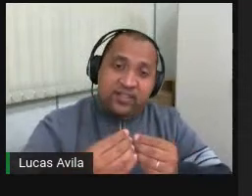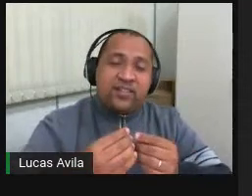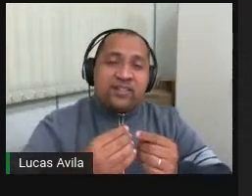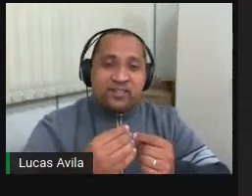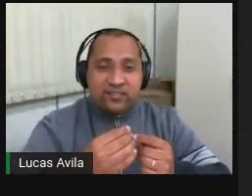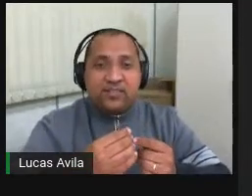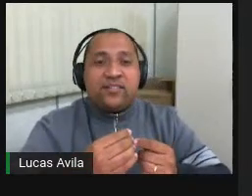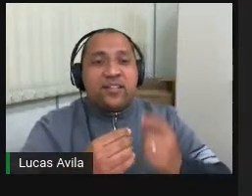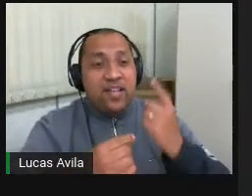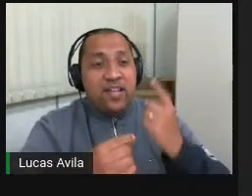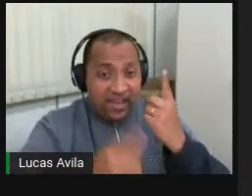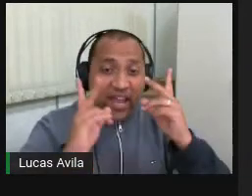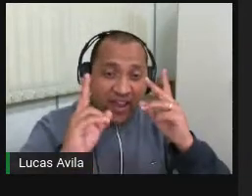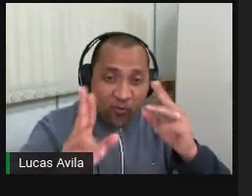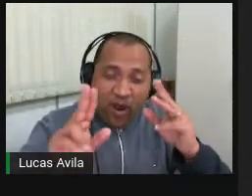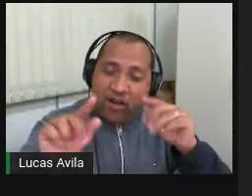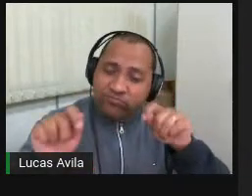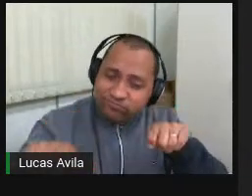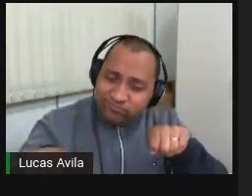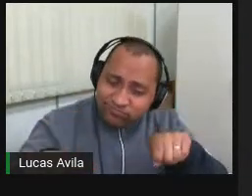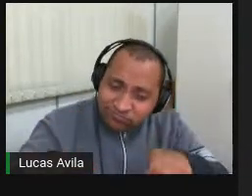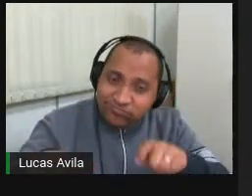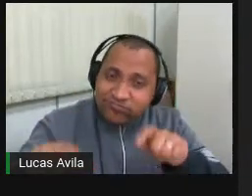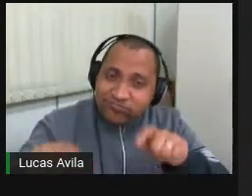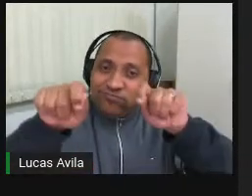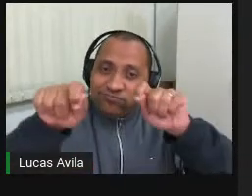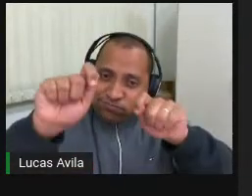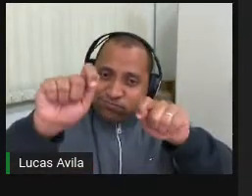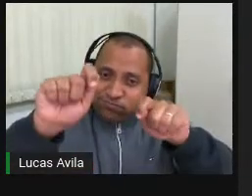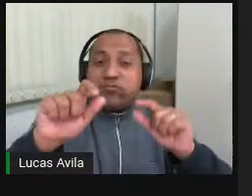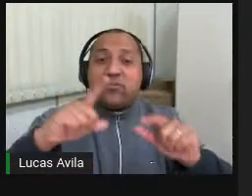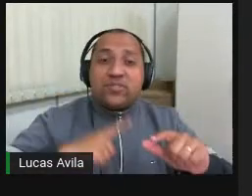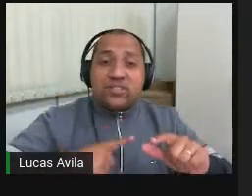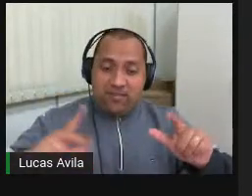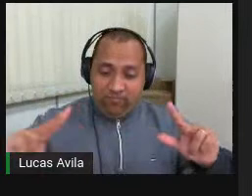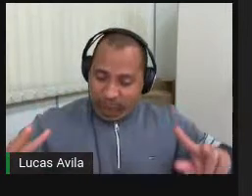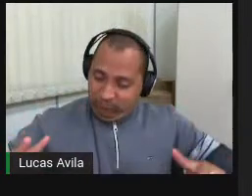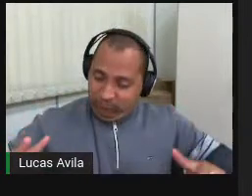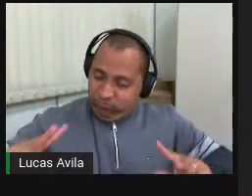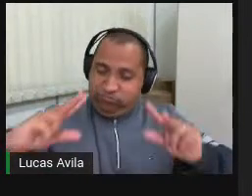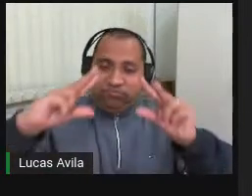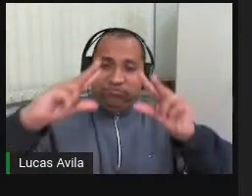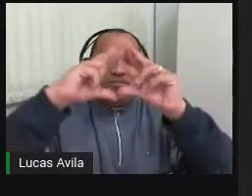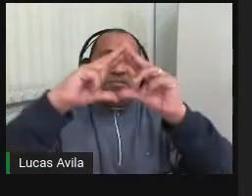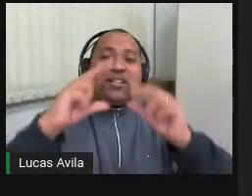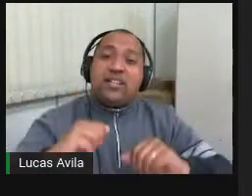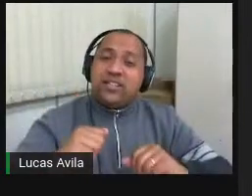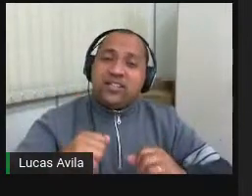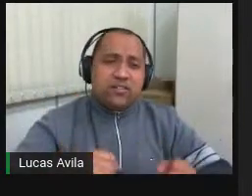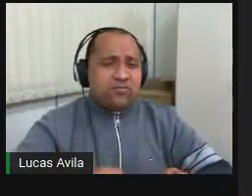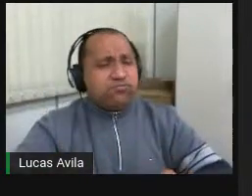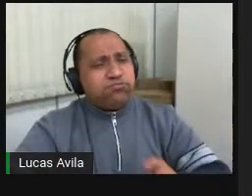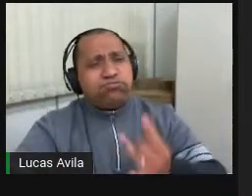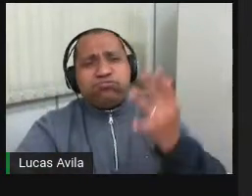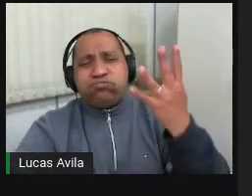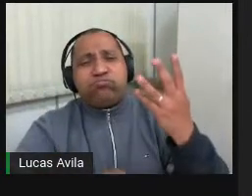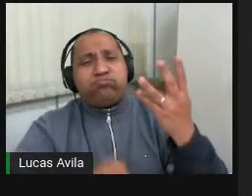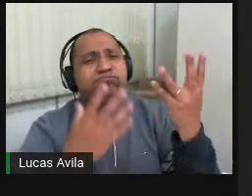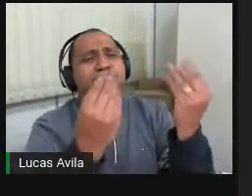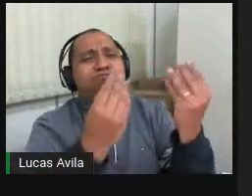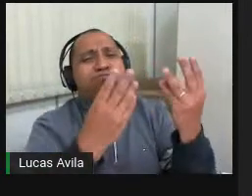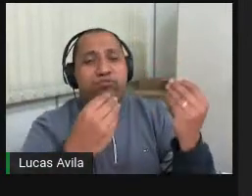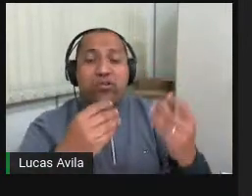um dos parafusos que Gustave Eiffel colocou na torre. Foram milhares deles. E a Unipampa vai